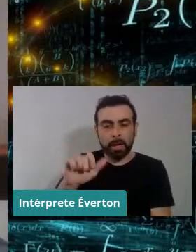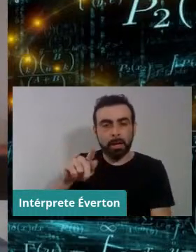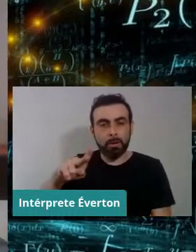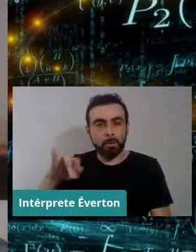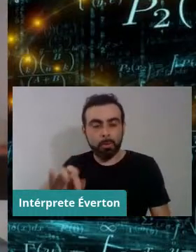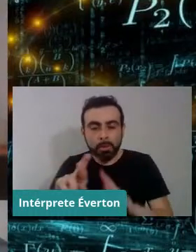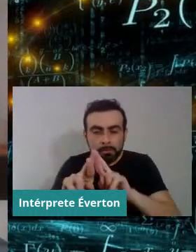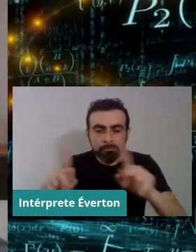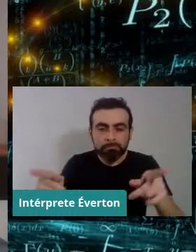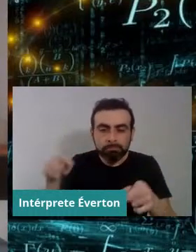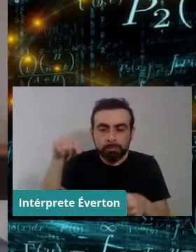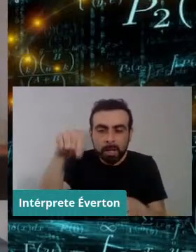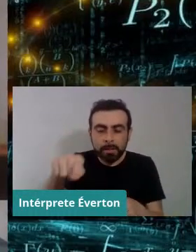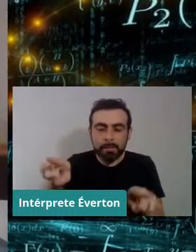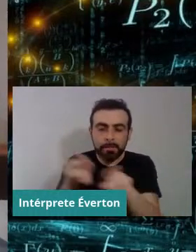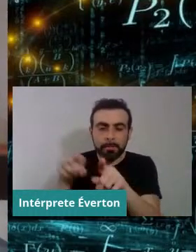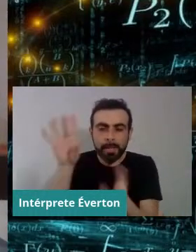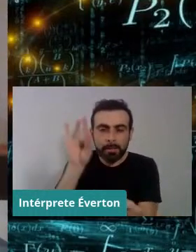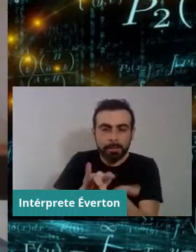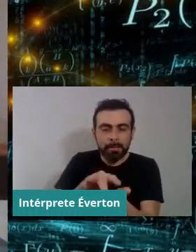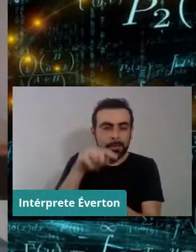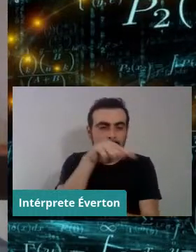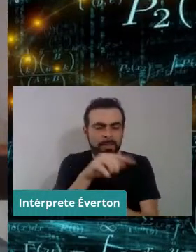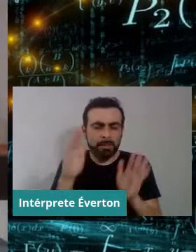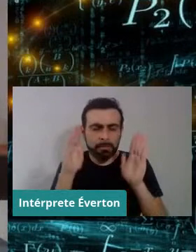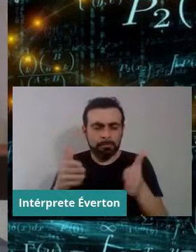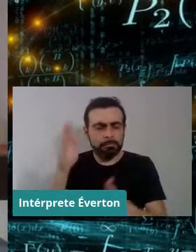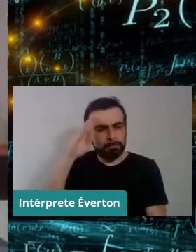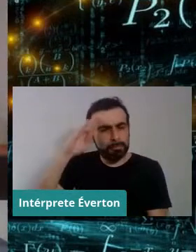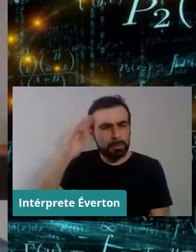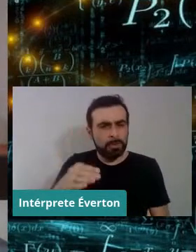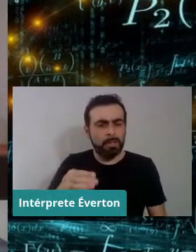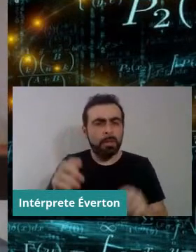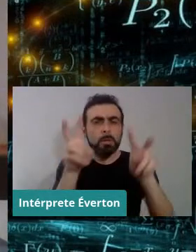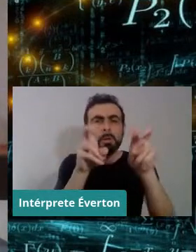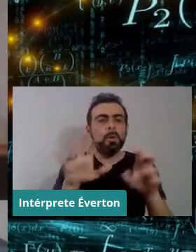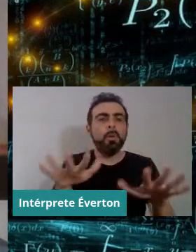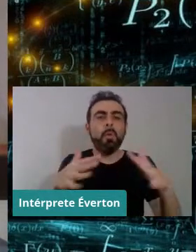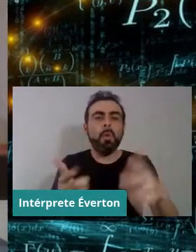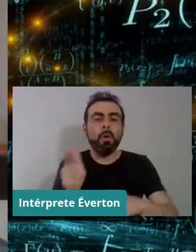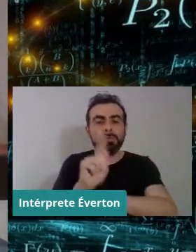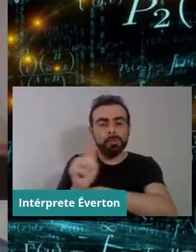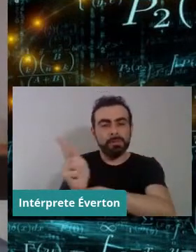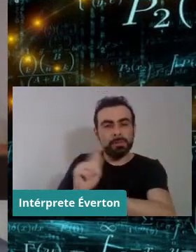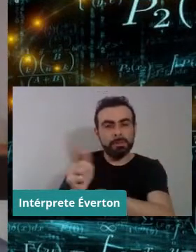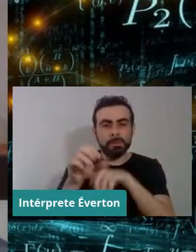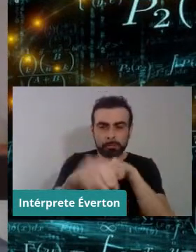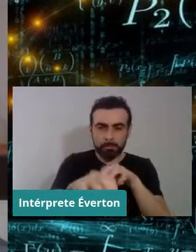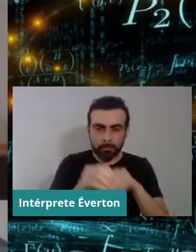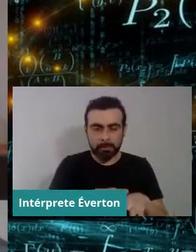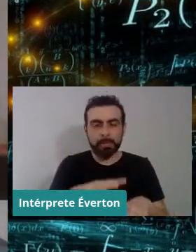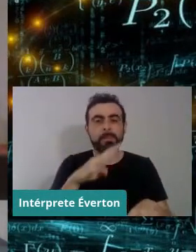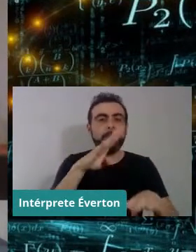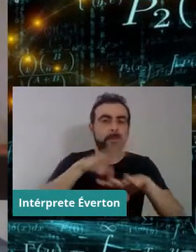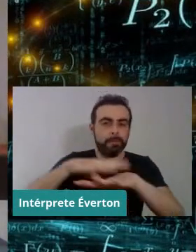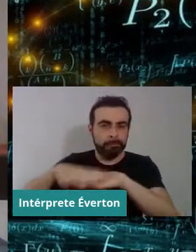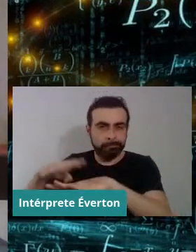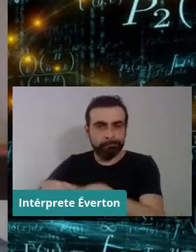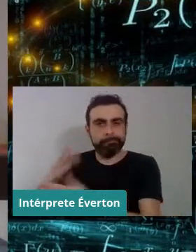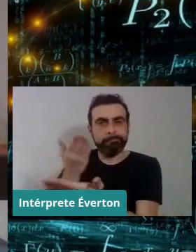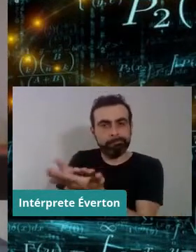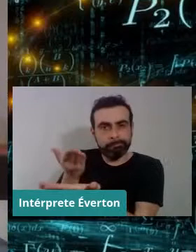integral, atuando principalmente nos seguintes temas: gestão educacional, matemática,